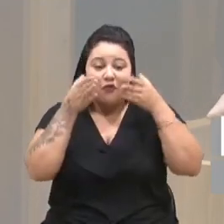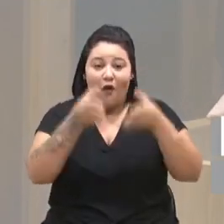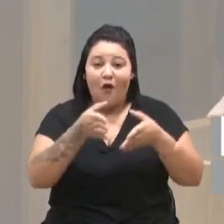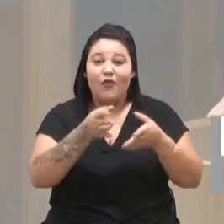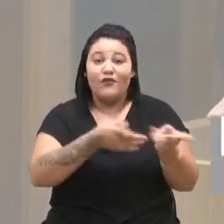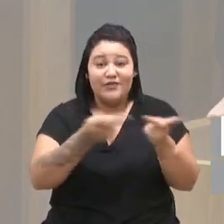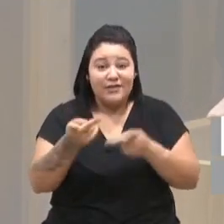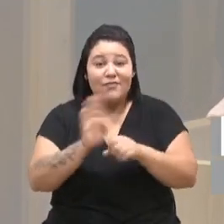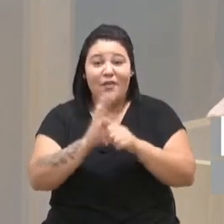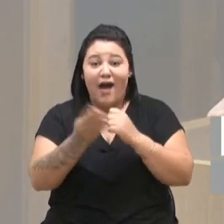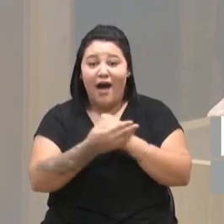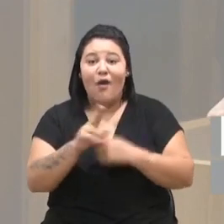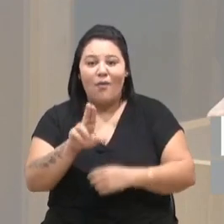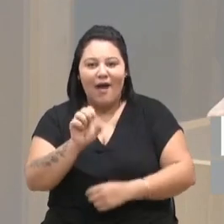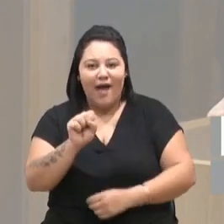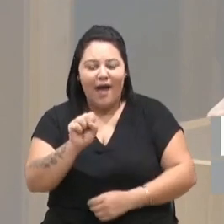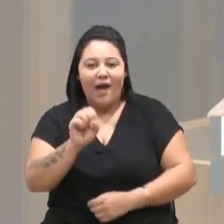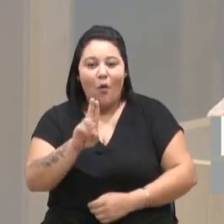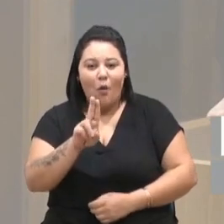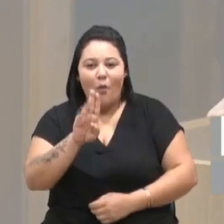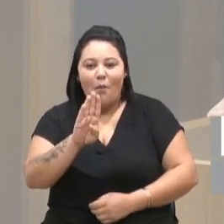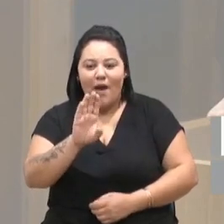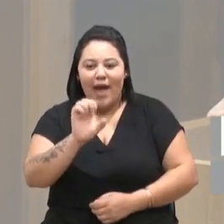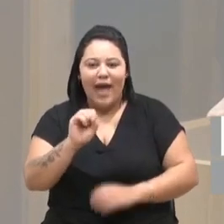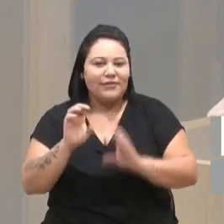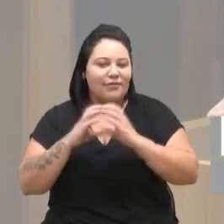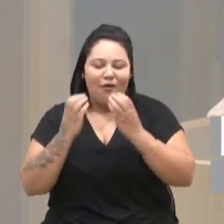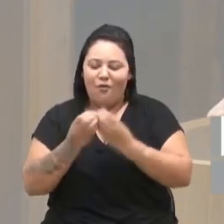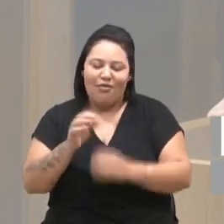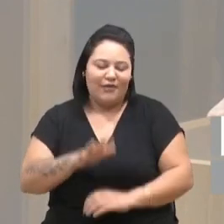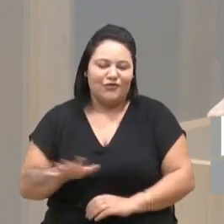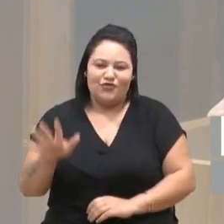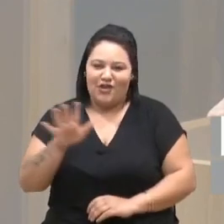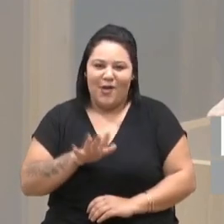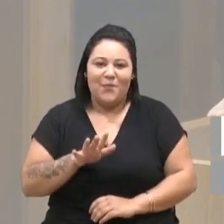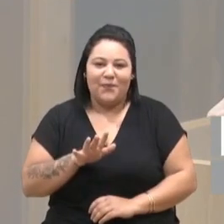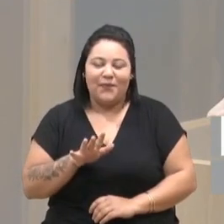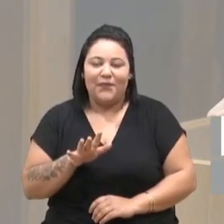UBSs, UPAs e comunidade de forma geral.